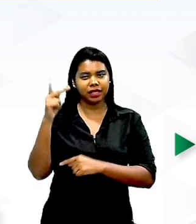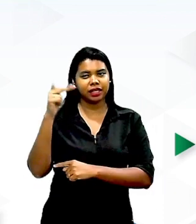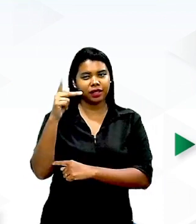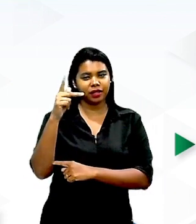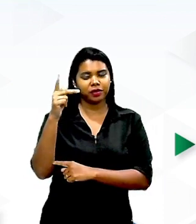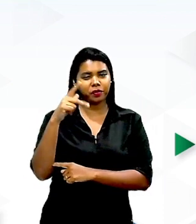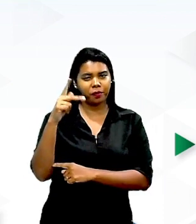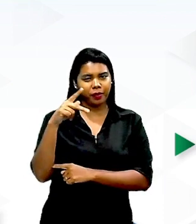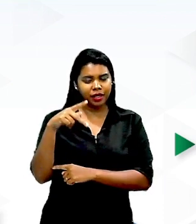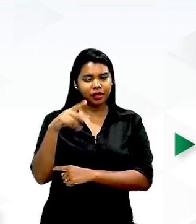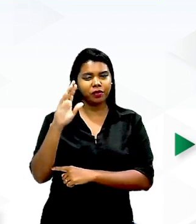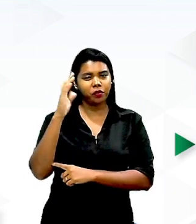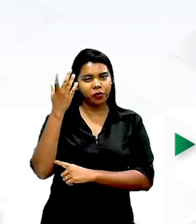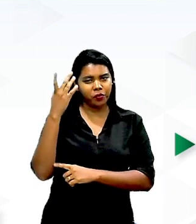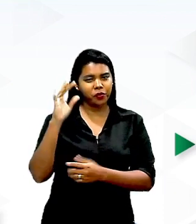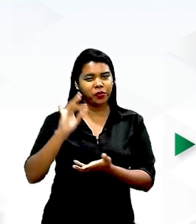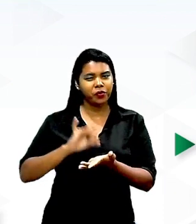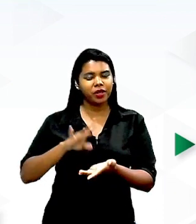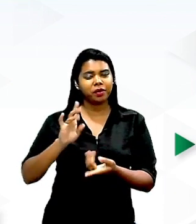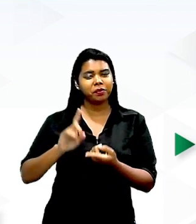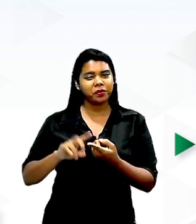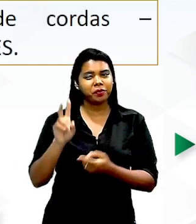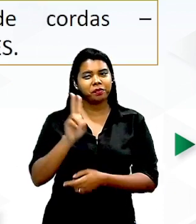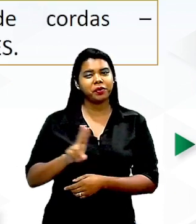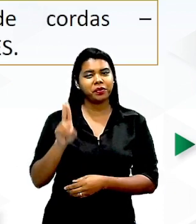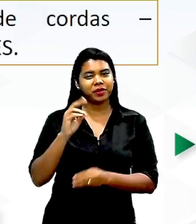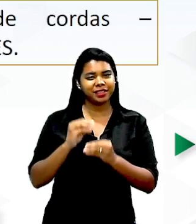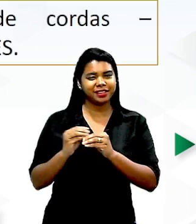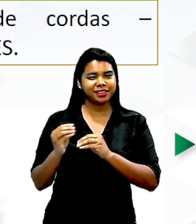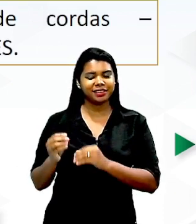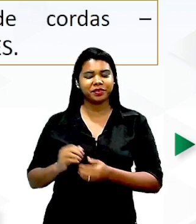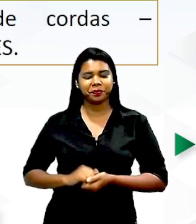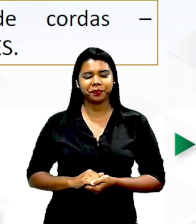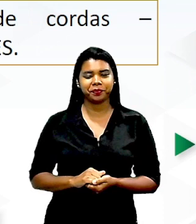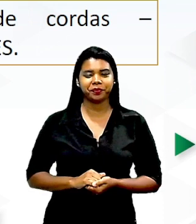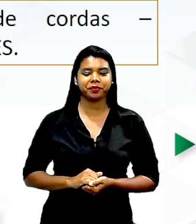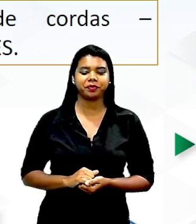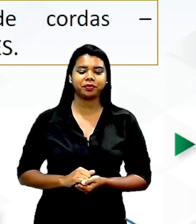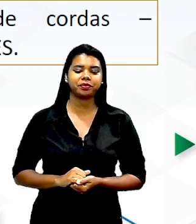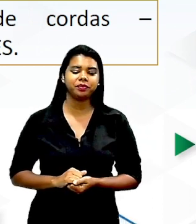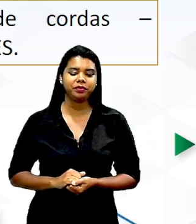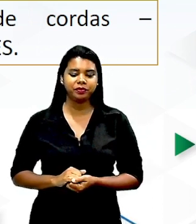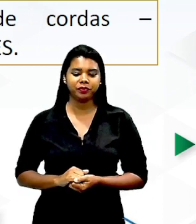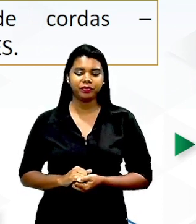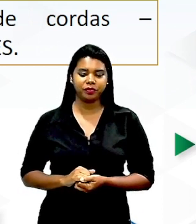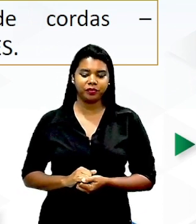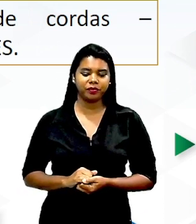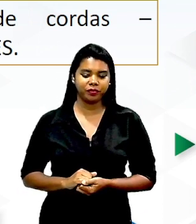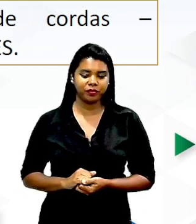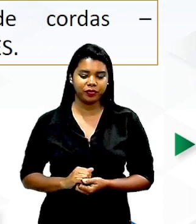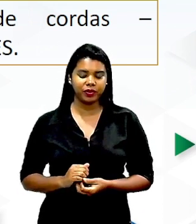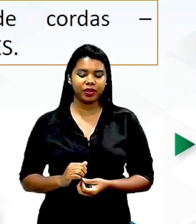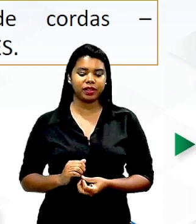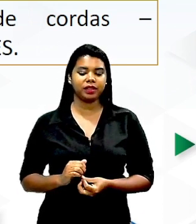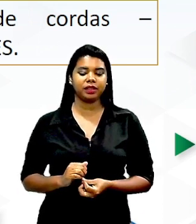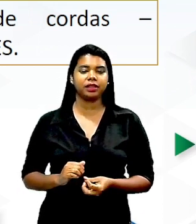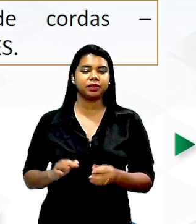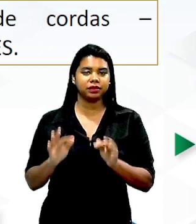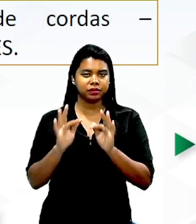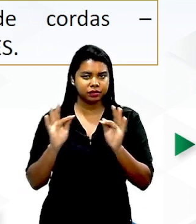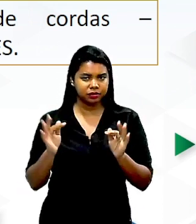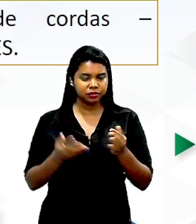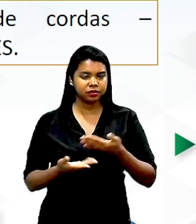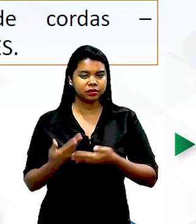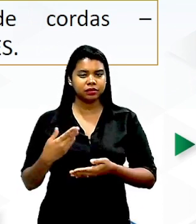quanto o tempo, tá? Os nós também eram utilizados para isso. Fechou? Então os esticadores de cordas ou agrimensores eram funcionários lá